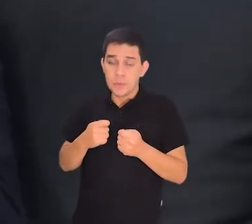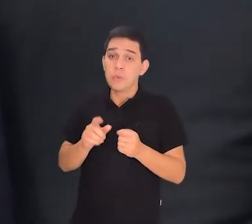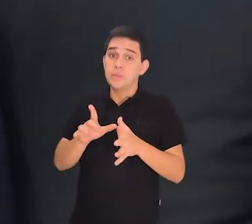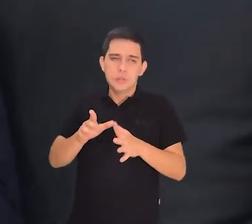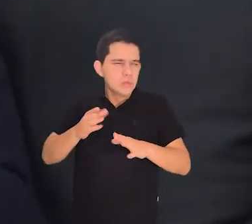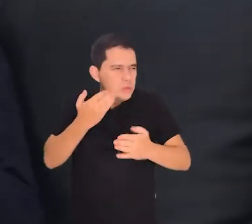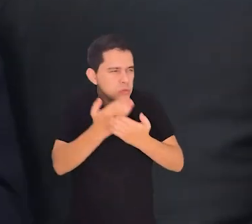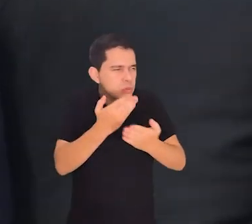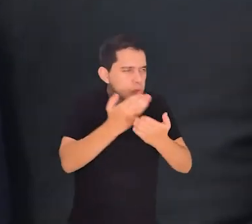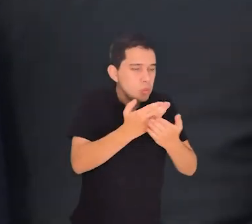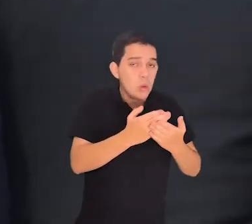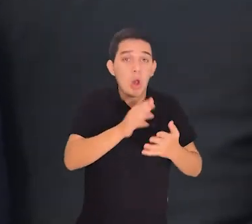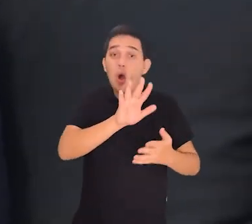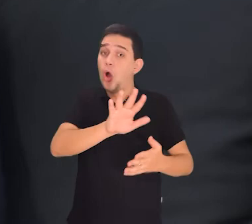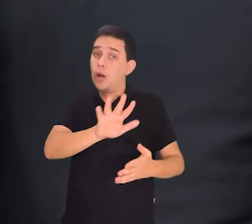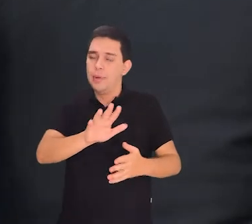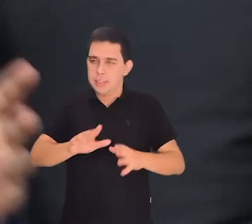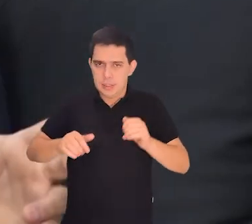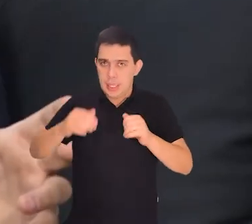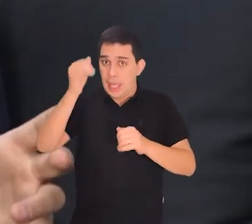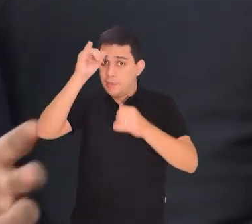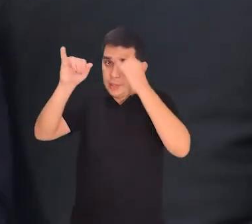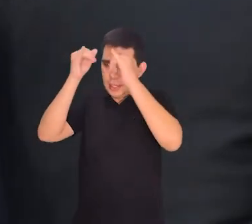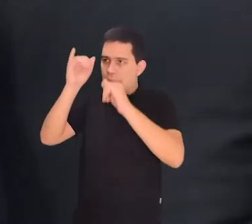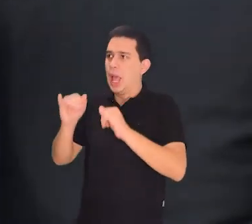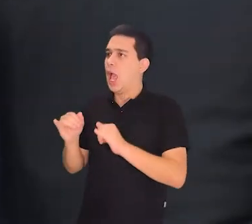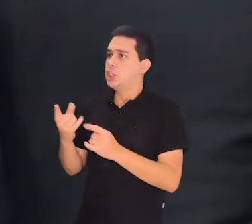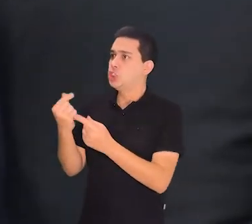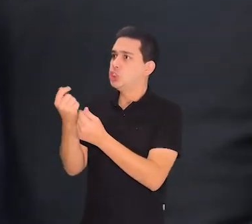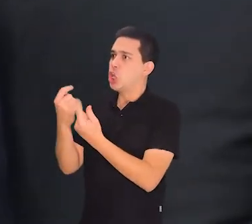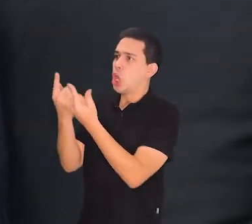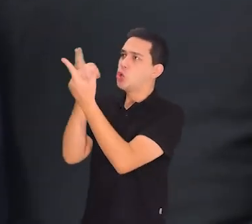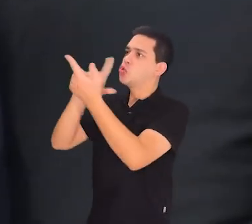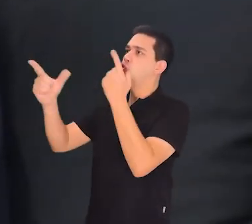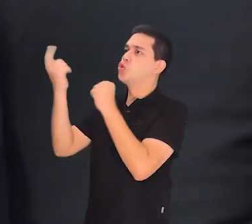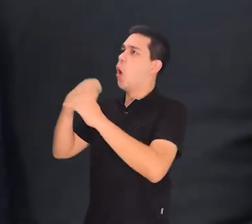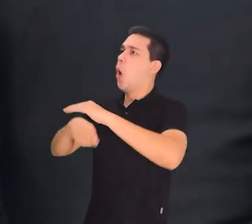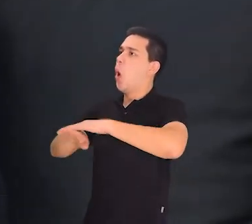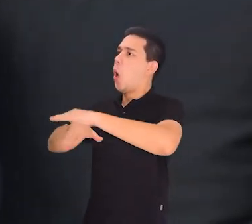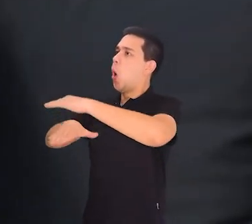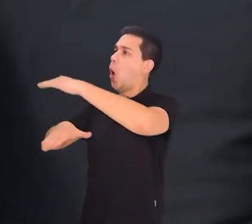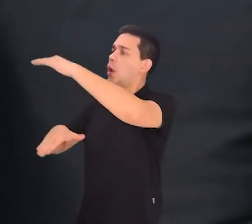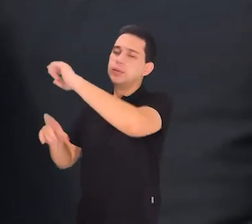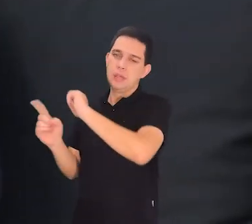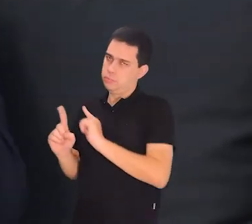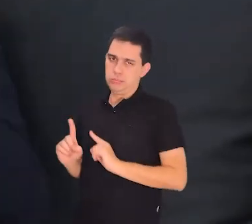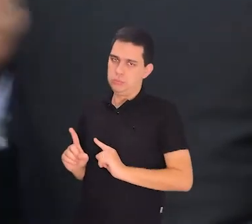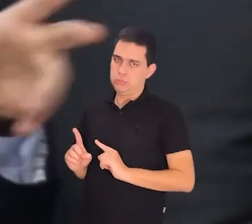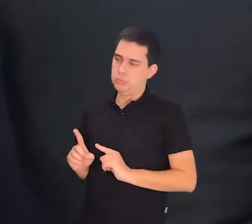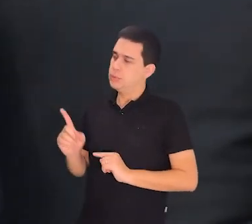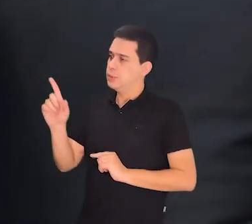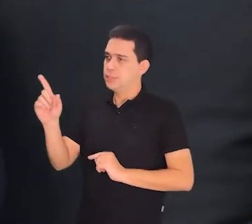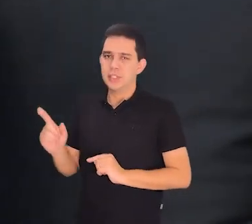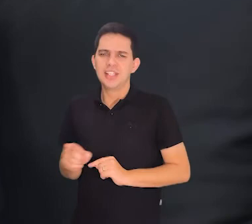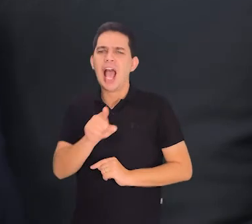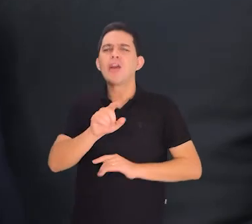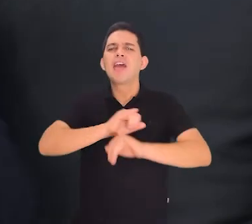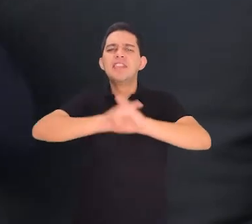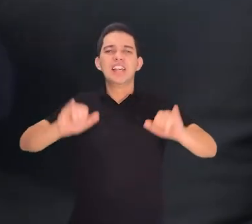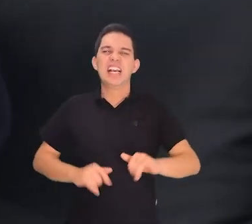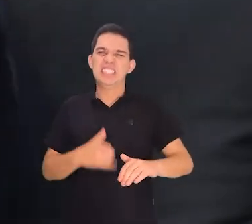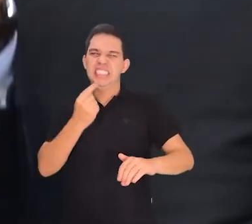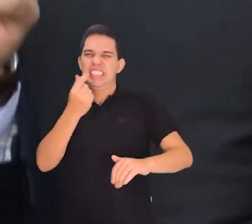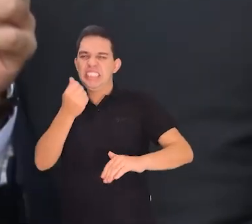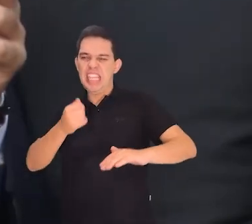fugindo, acho que vale muito a pena falar isso, das fórmulas mágicas, porque não existe fórmula mágica. Qualquer coisa aí que te deixa rico da noite